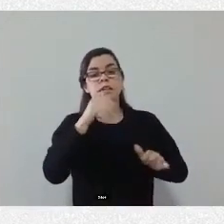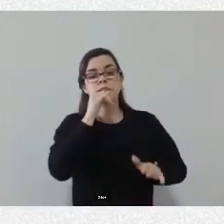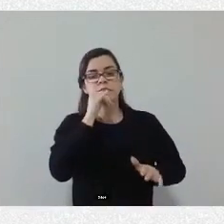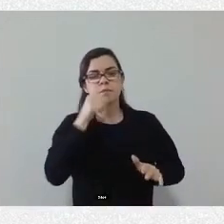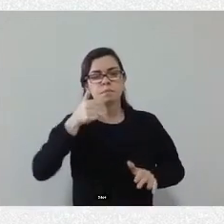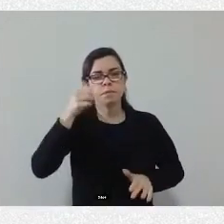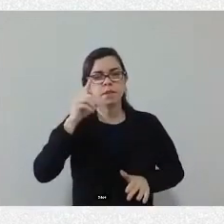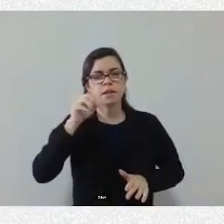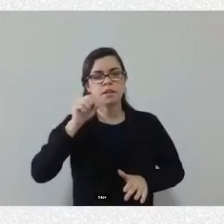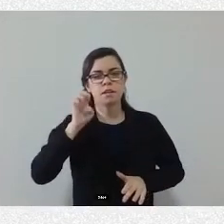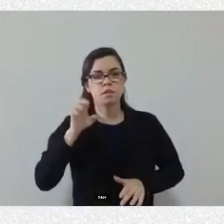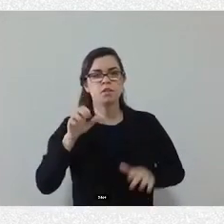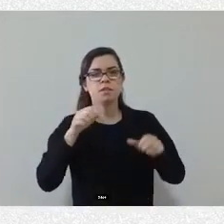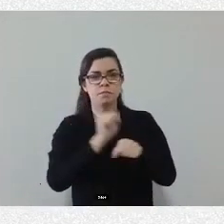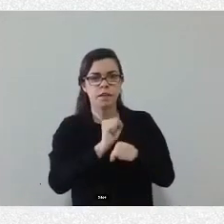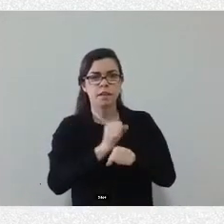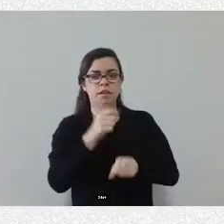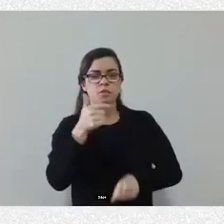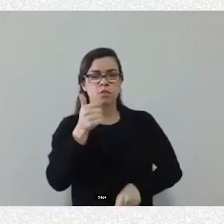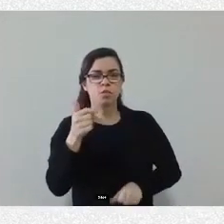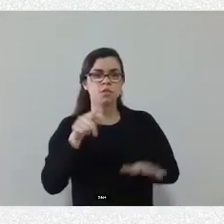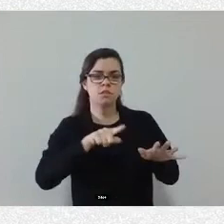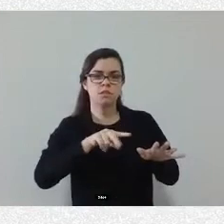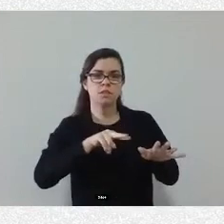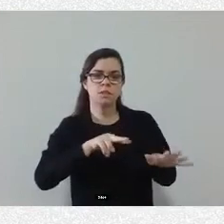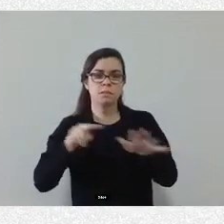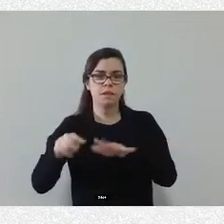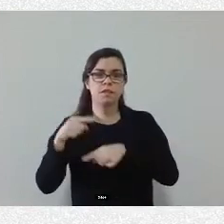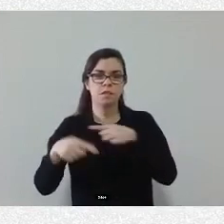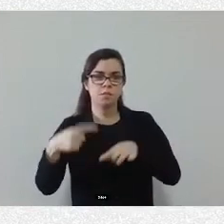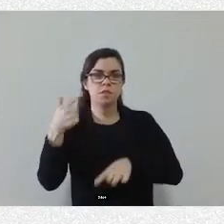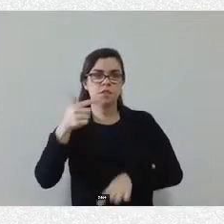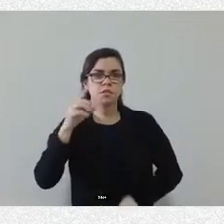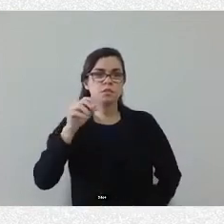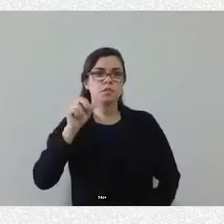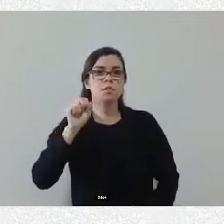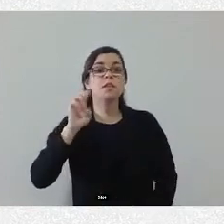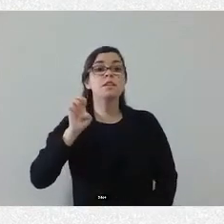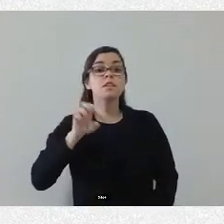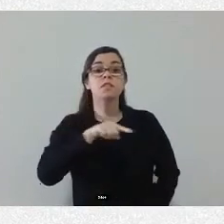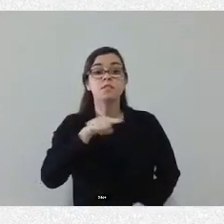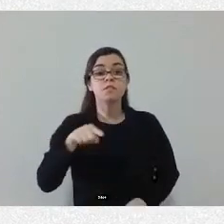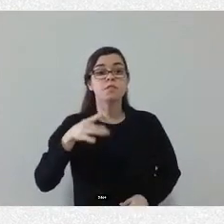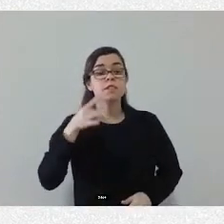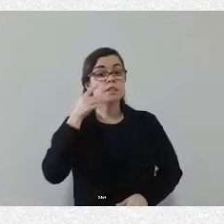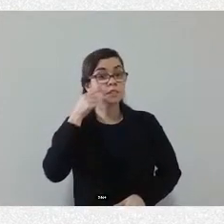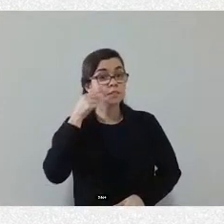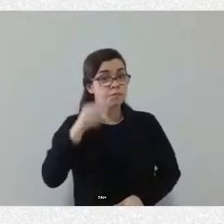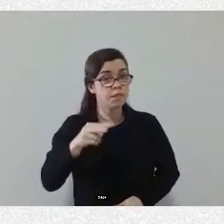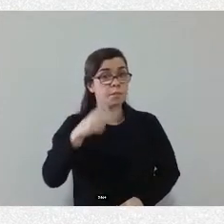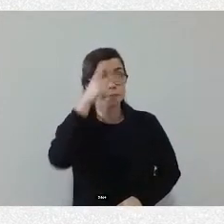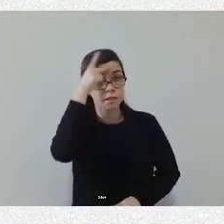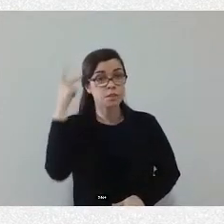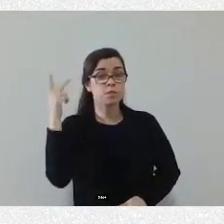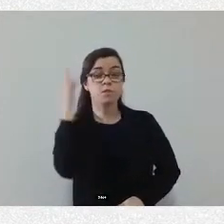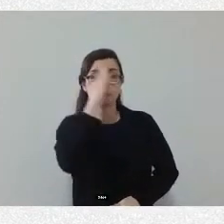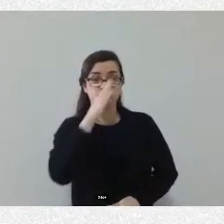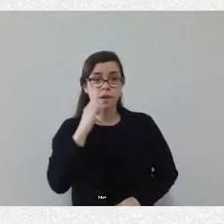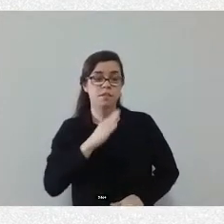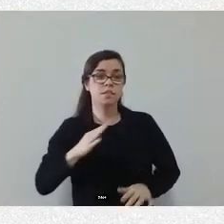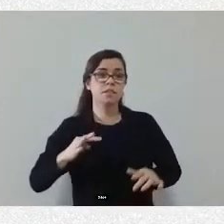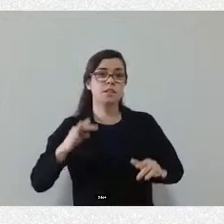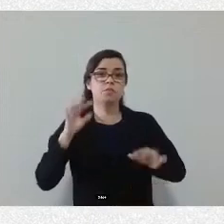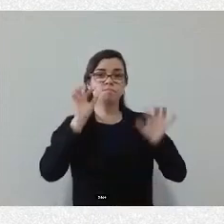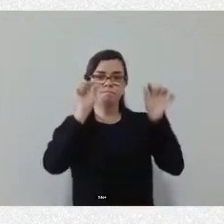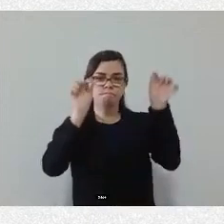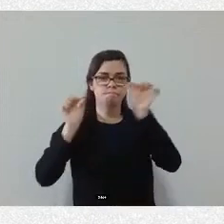Vocês têm acompanhado que adolescentes do Brasil inteiro já estão recebendo a vacina. O que houve é que nós conseguimos antecipar a